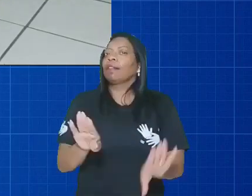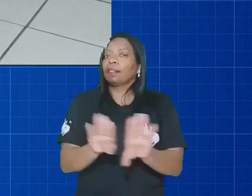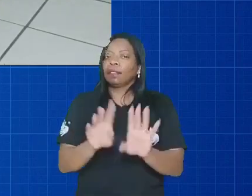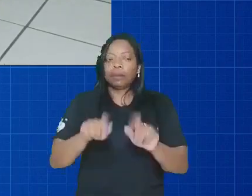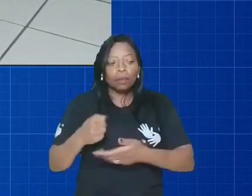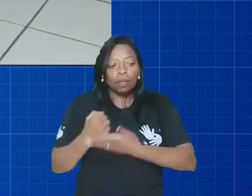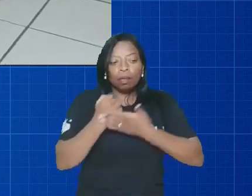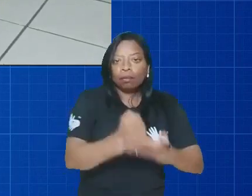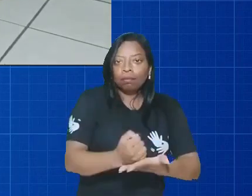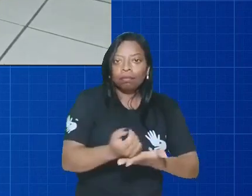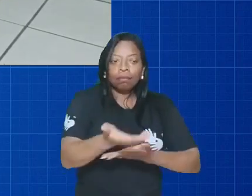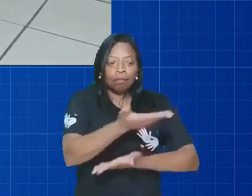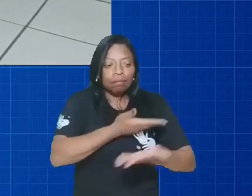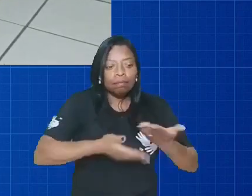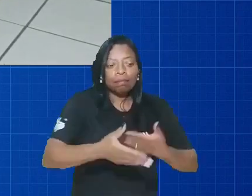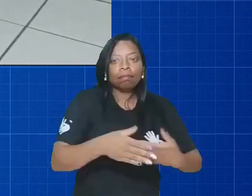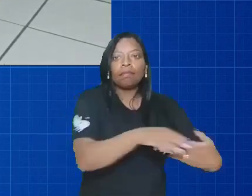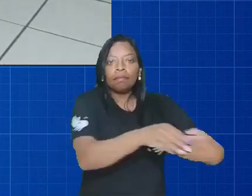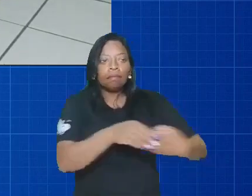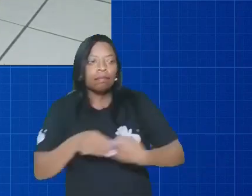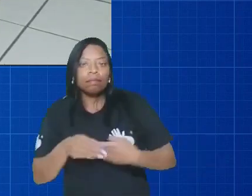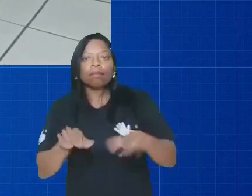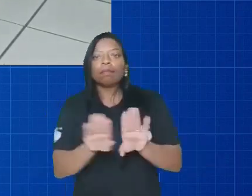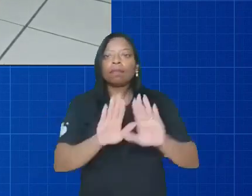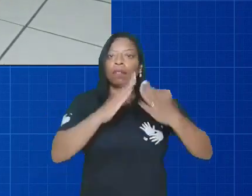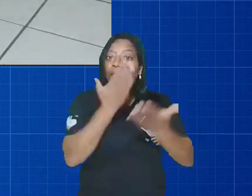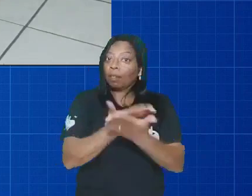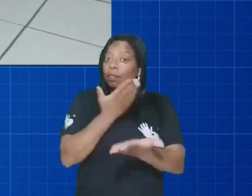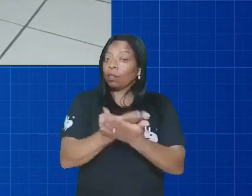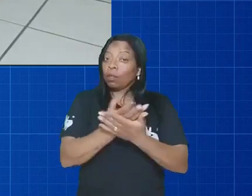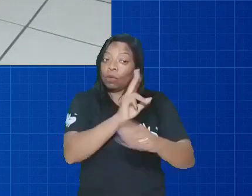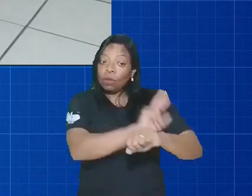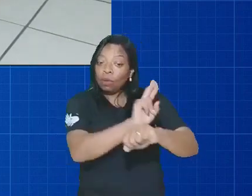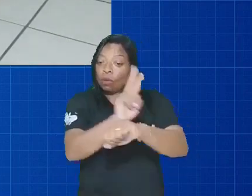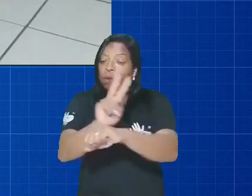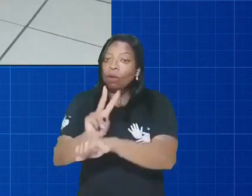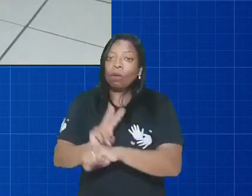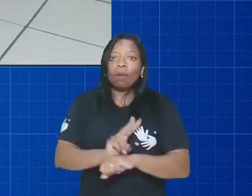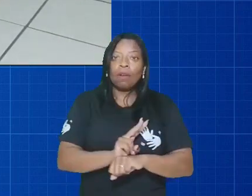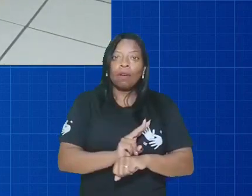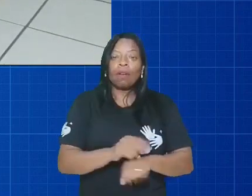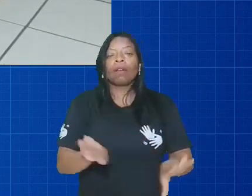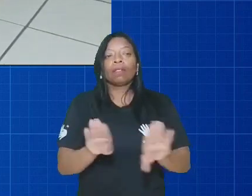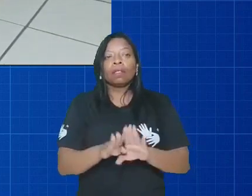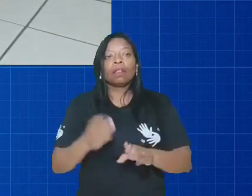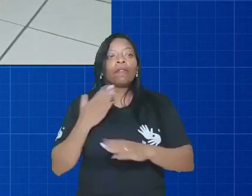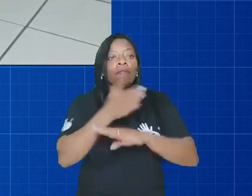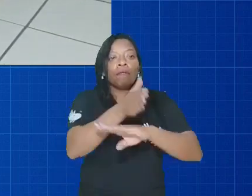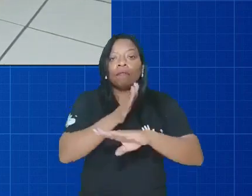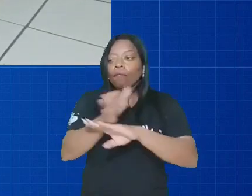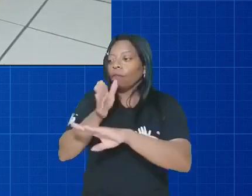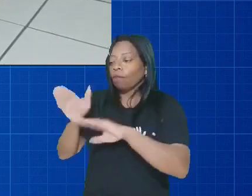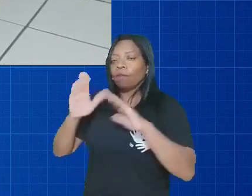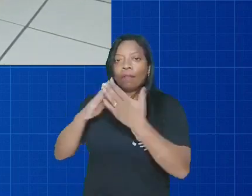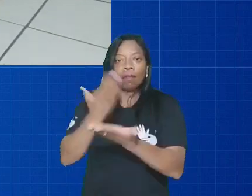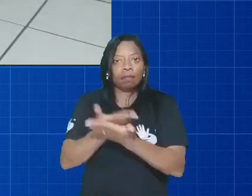na maioria das vezes, acolhe essas demandas, né, das escolas, inclusive, né, visitam determinadas escolas quando